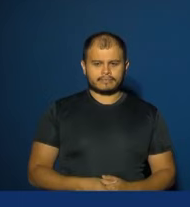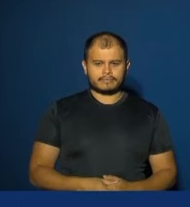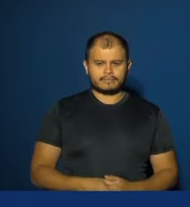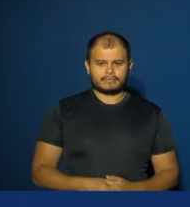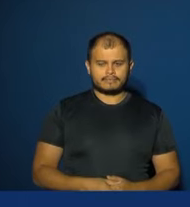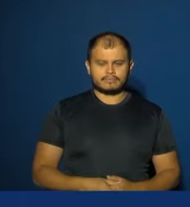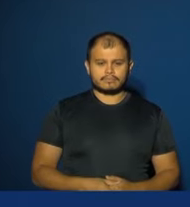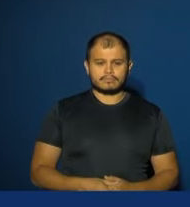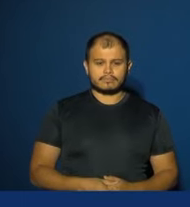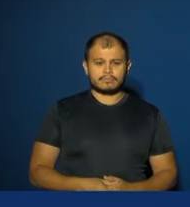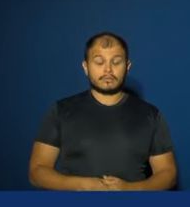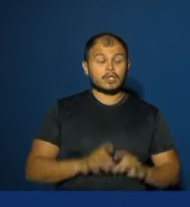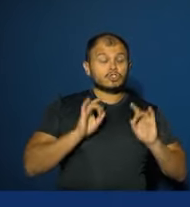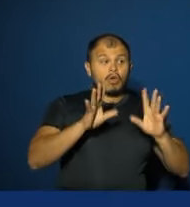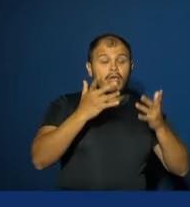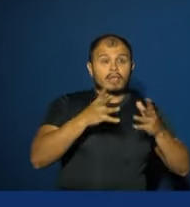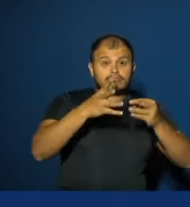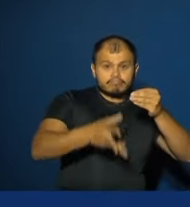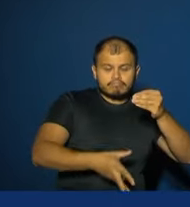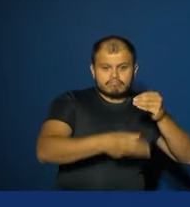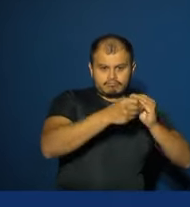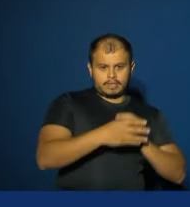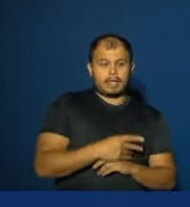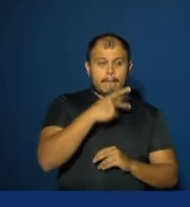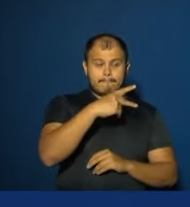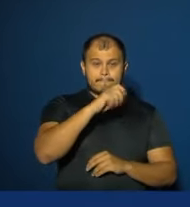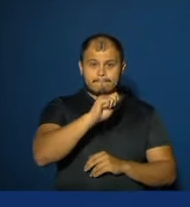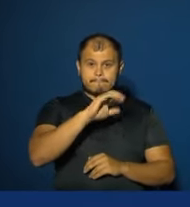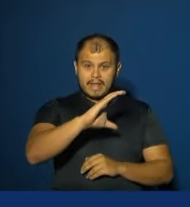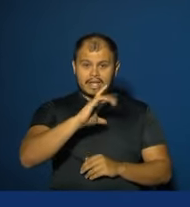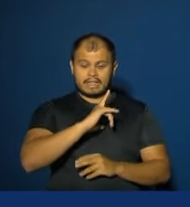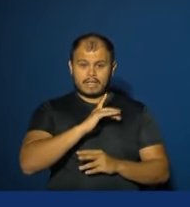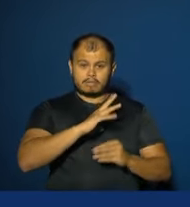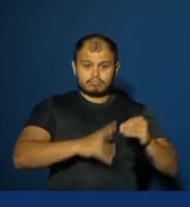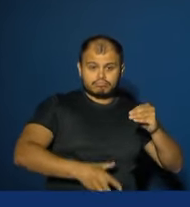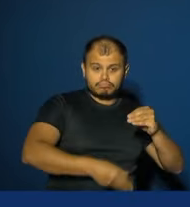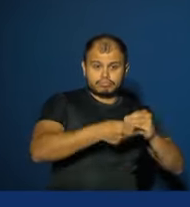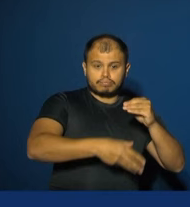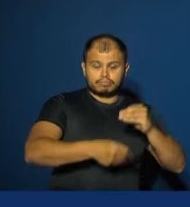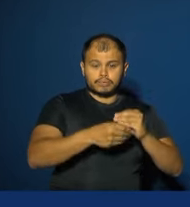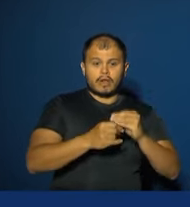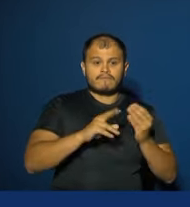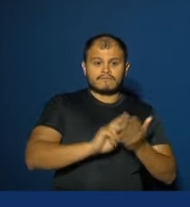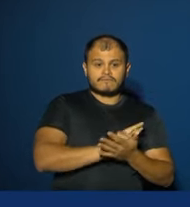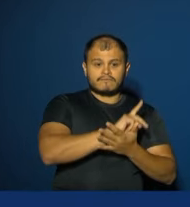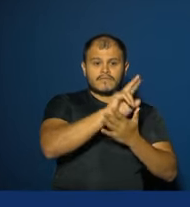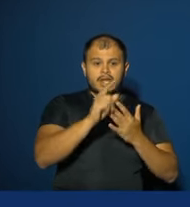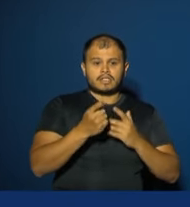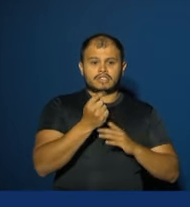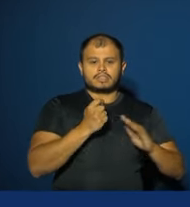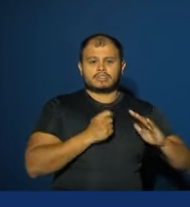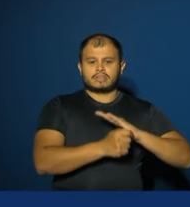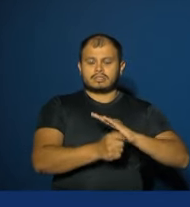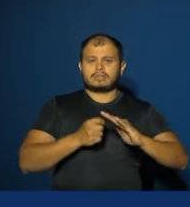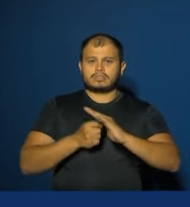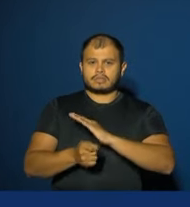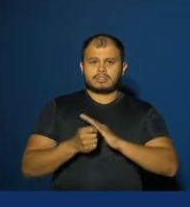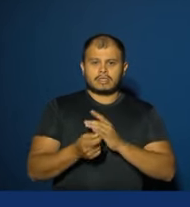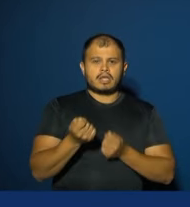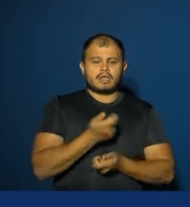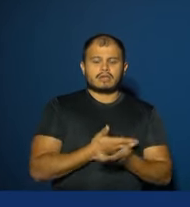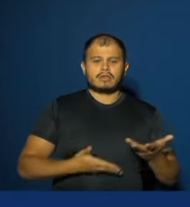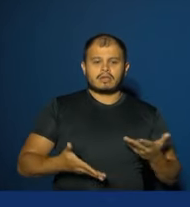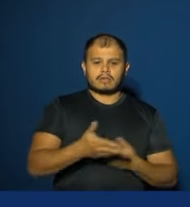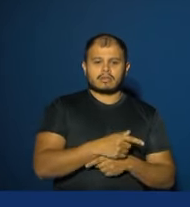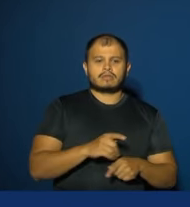Eu quero só destacar o seguinte, o PAC ele tem um conjunto de investimentos em infraestrutura